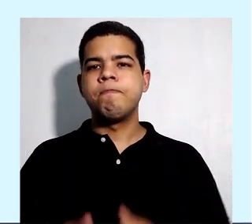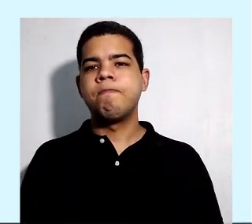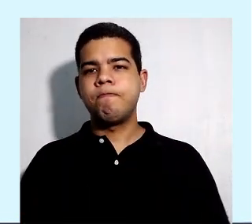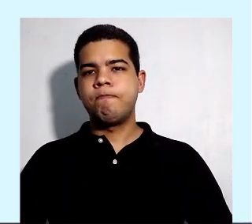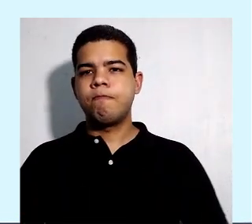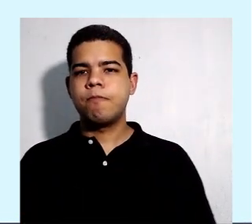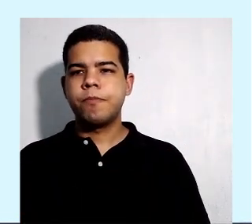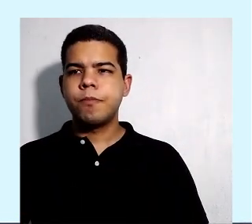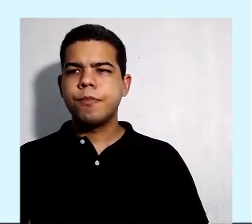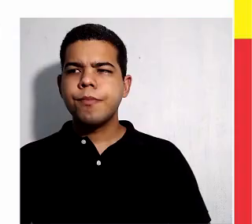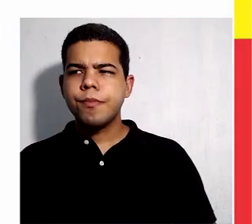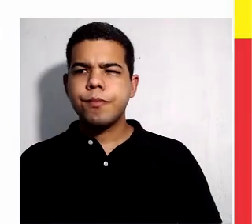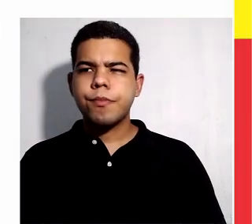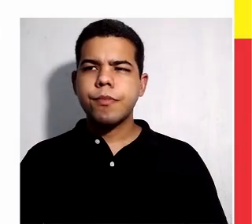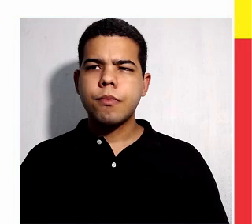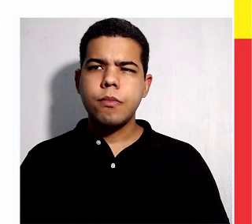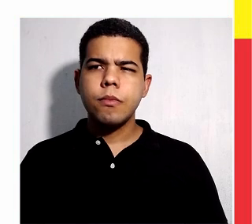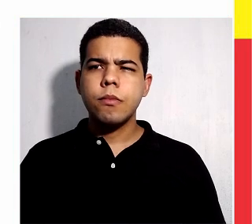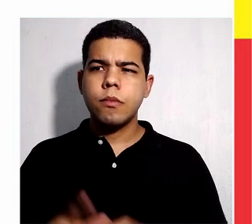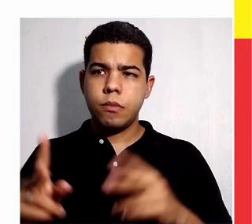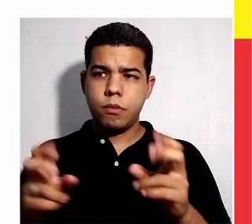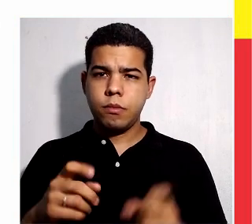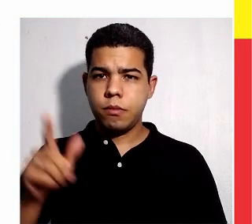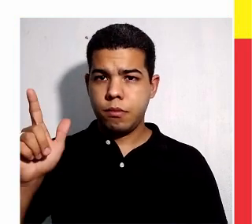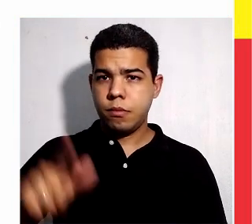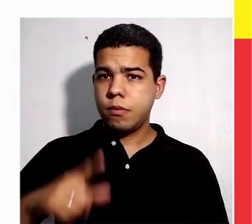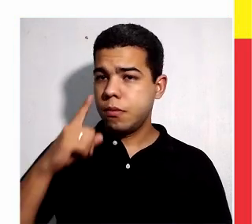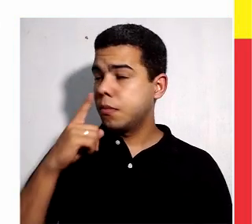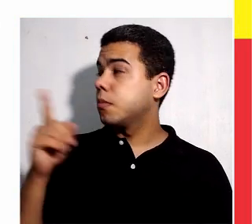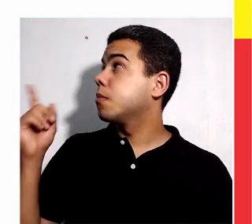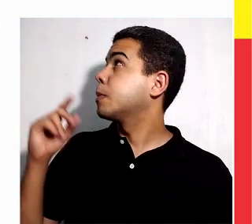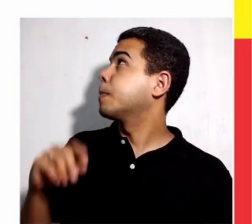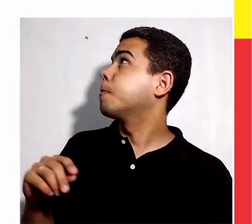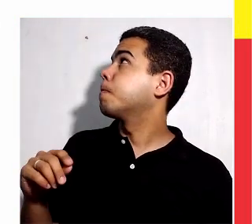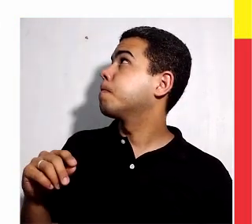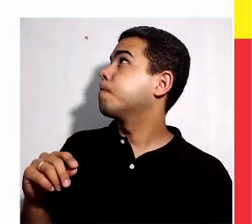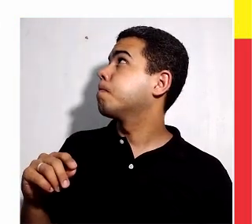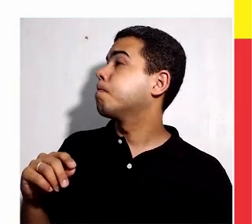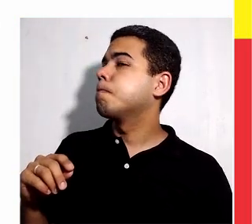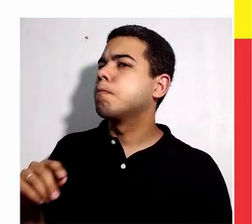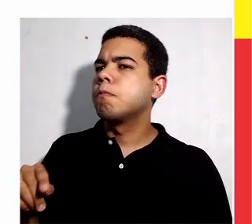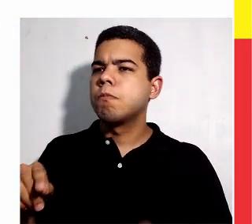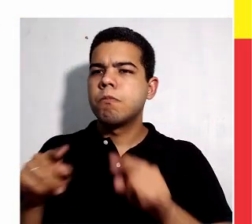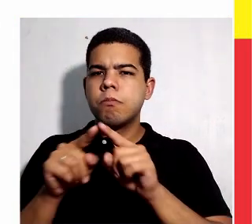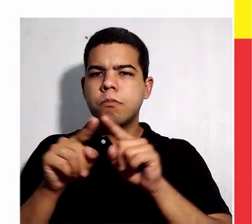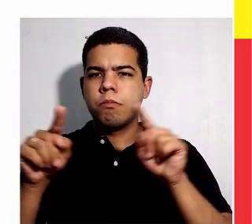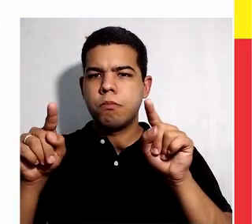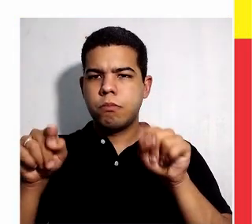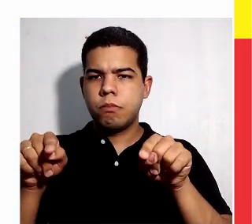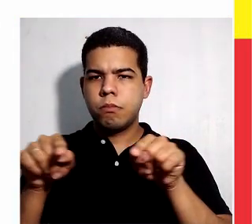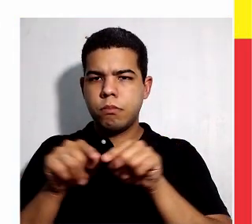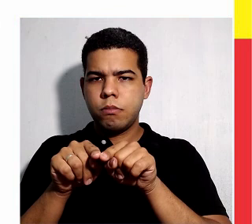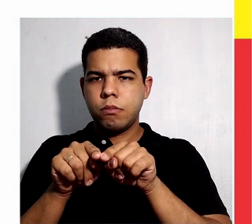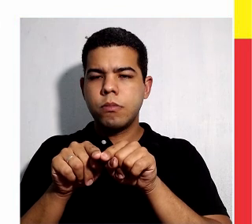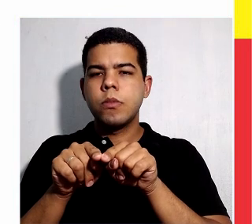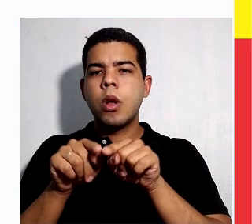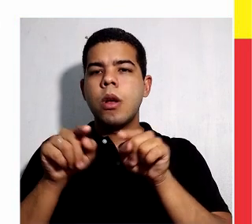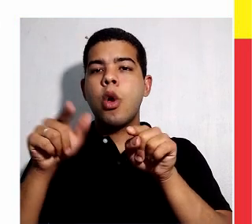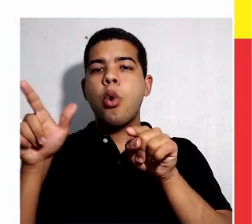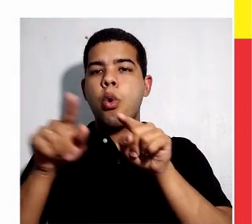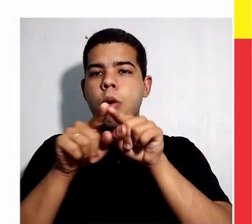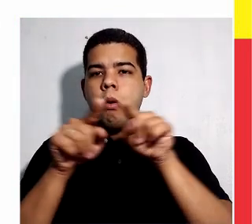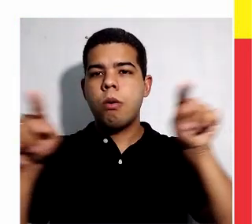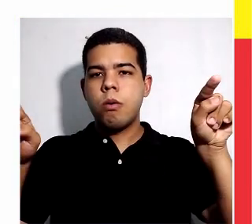Vamos dar continuidade. Observe bem aqui, ó, área do quadrado, área do retângulo e área